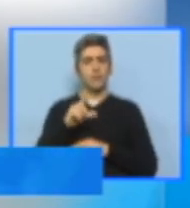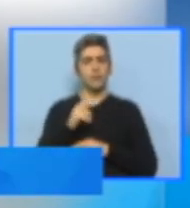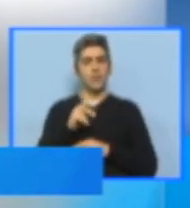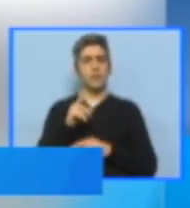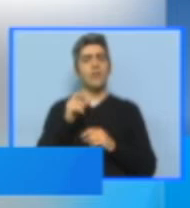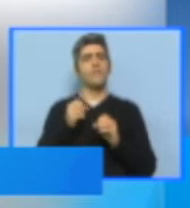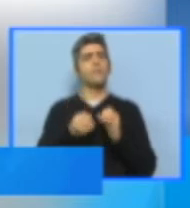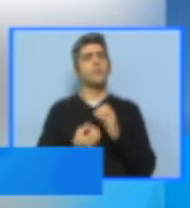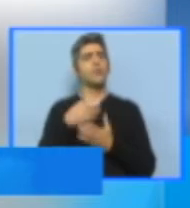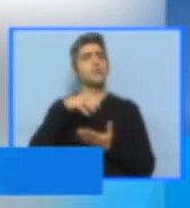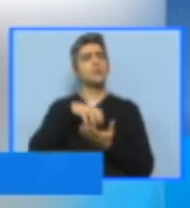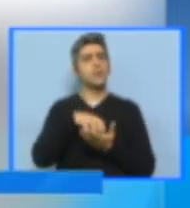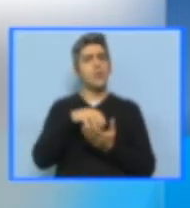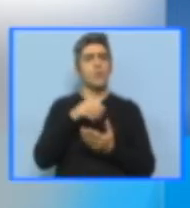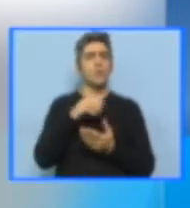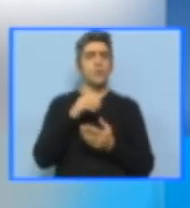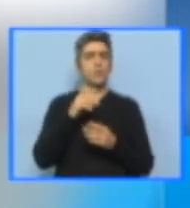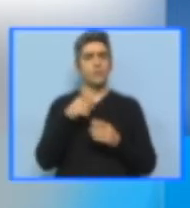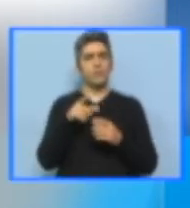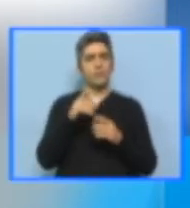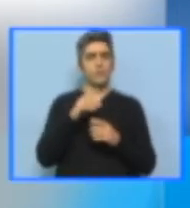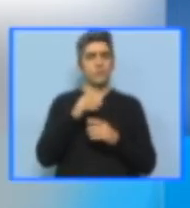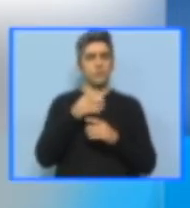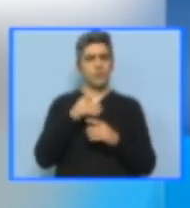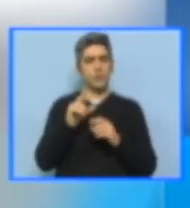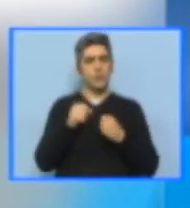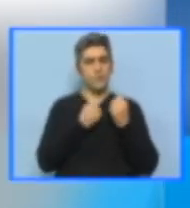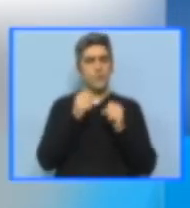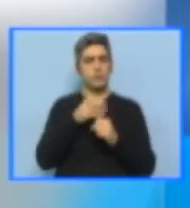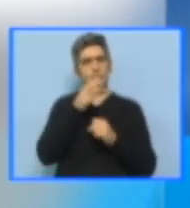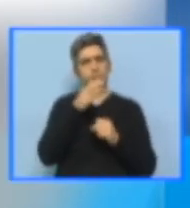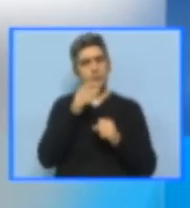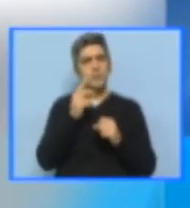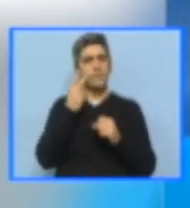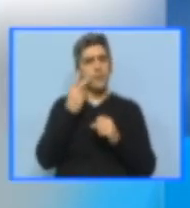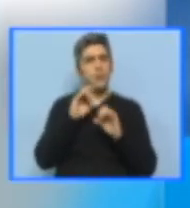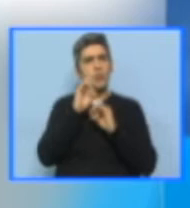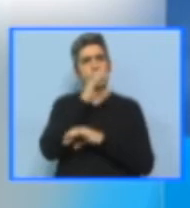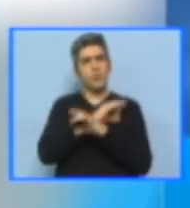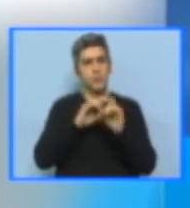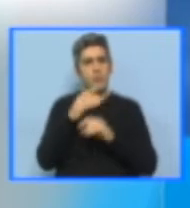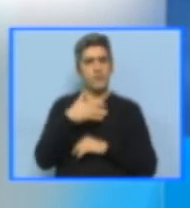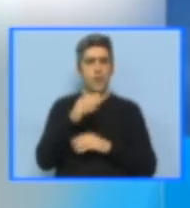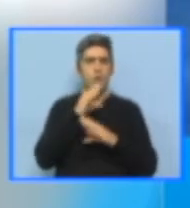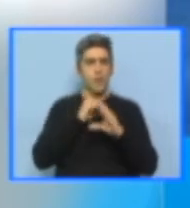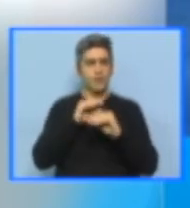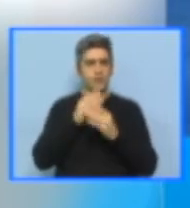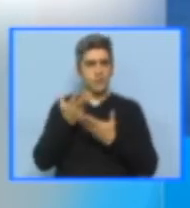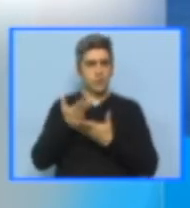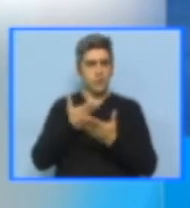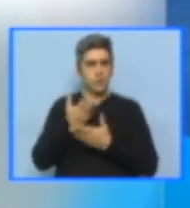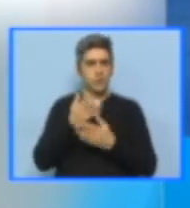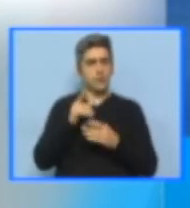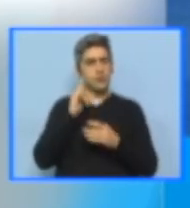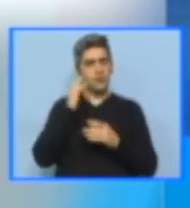promover uma reflexão sobre o impacto deste movimento em diversos aspectos da vida europeia. Já vamos conversar sobre